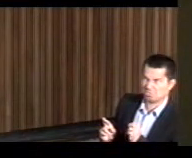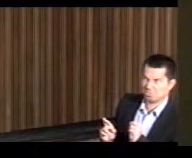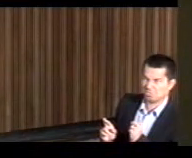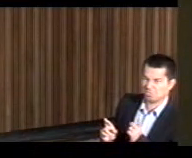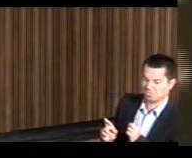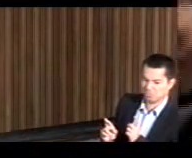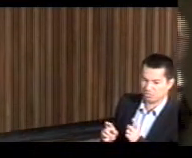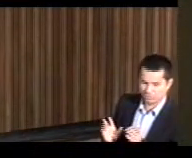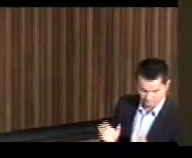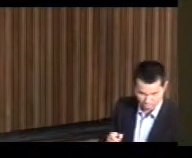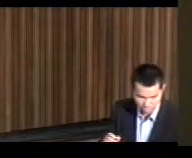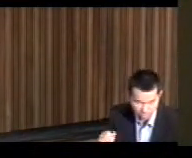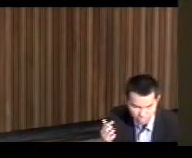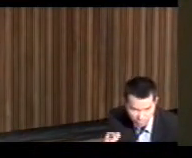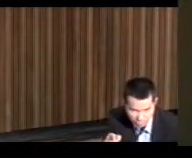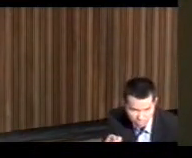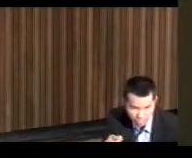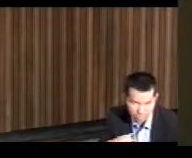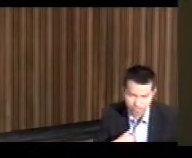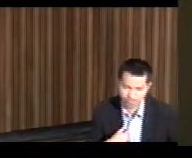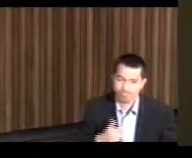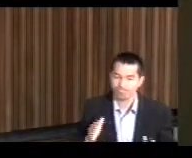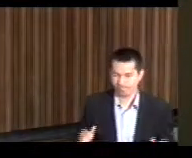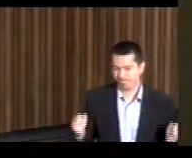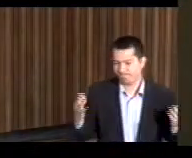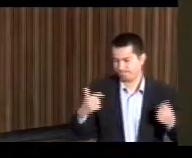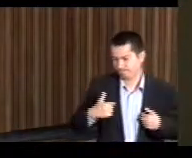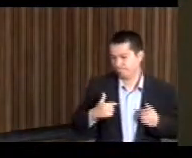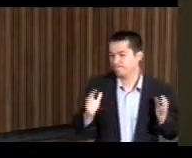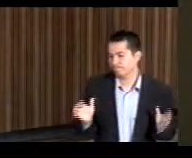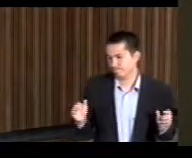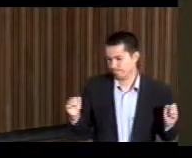E aí então Deus se revela, outra vez.